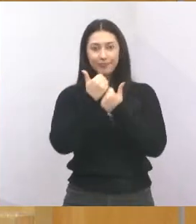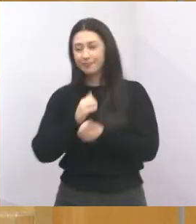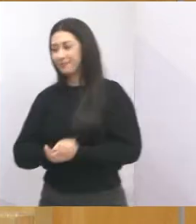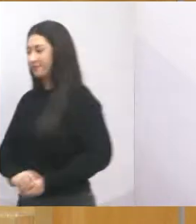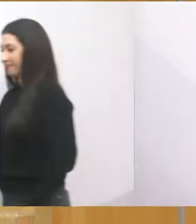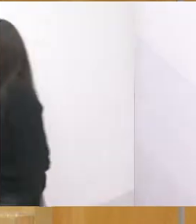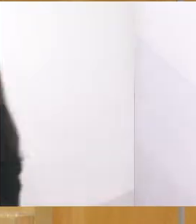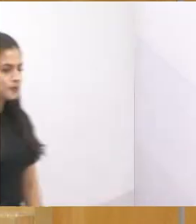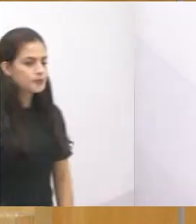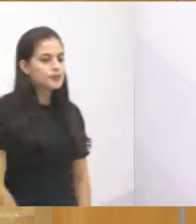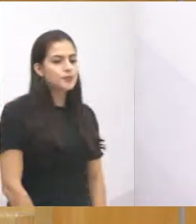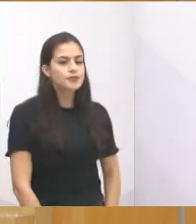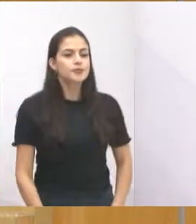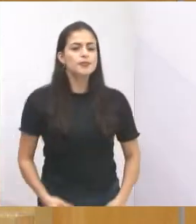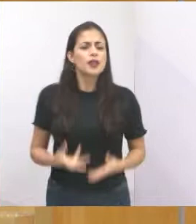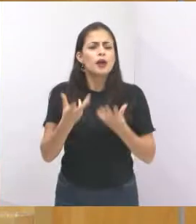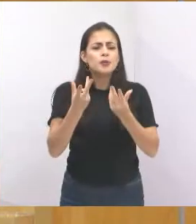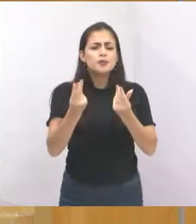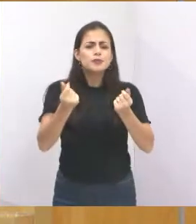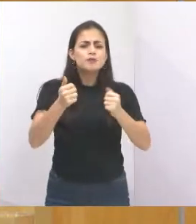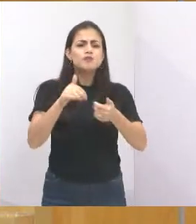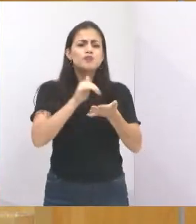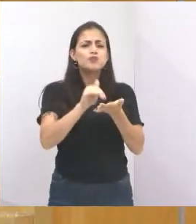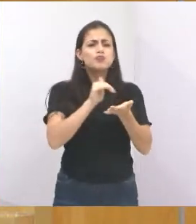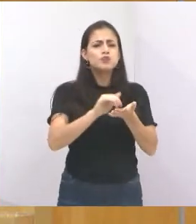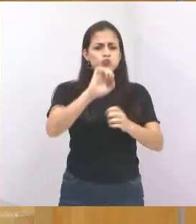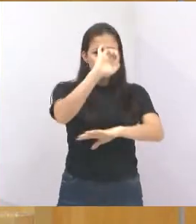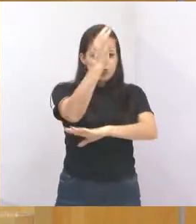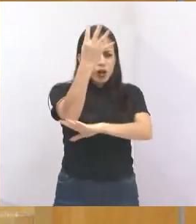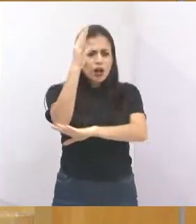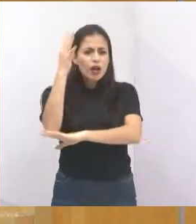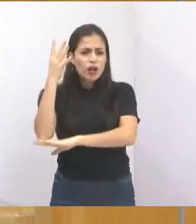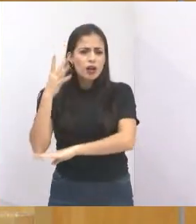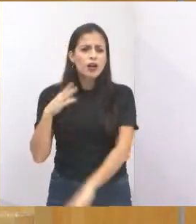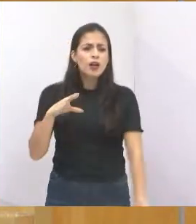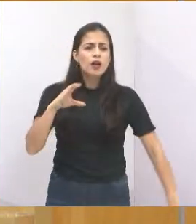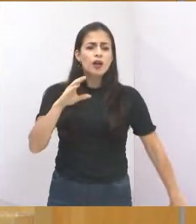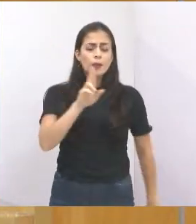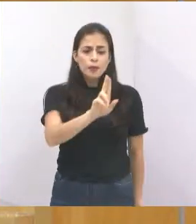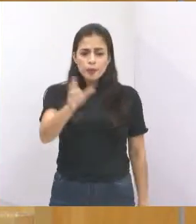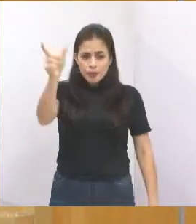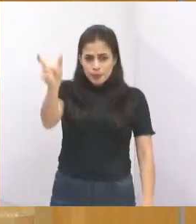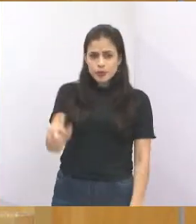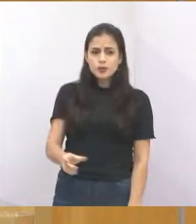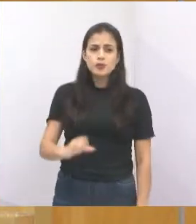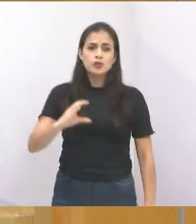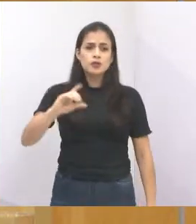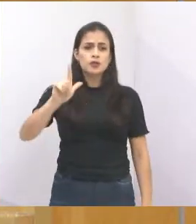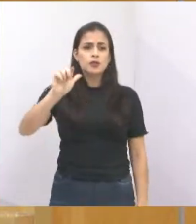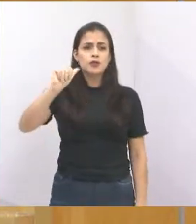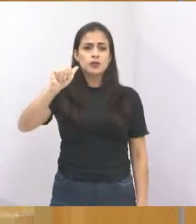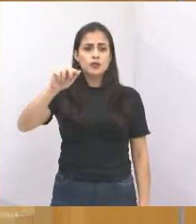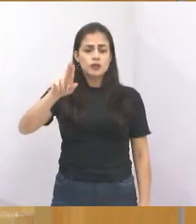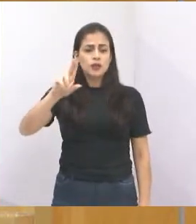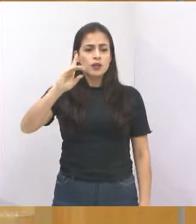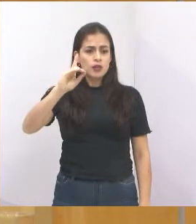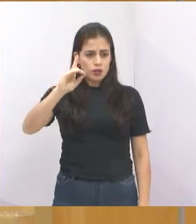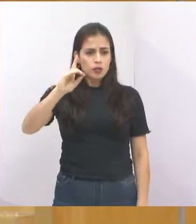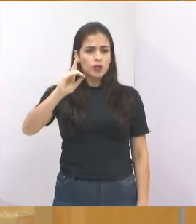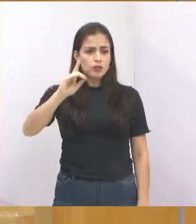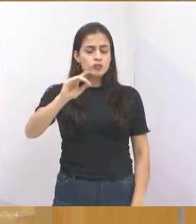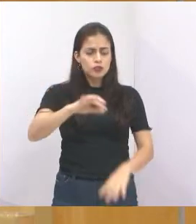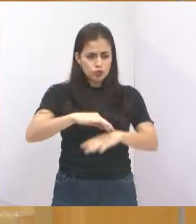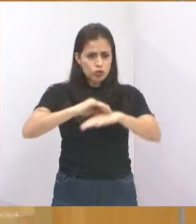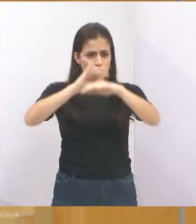sensibilidade da Secretaria de Meio Ambiente na pessoa da Cloud que é o mandante da pasta porque